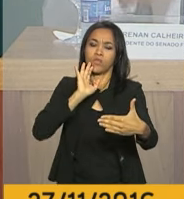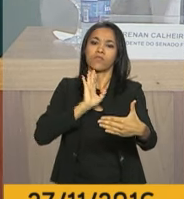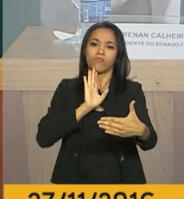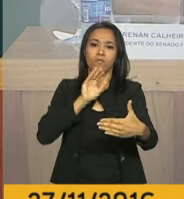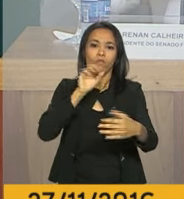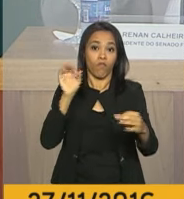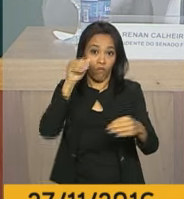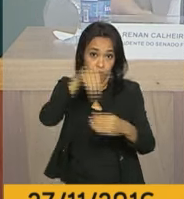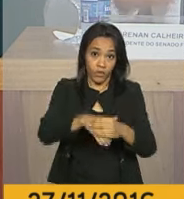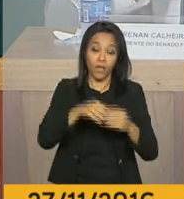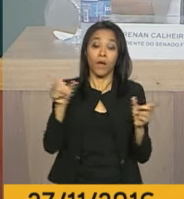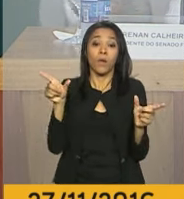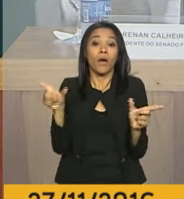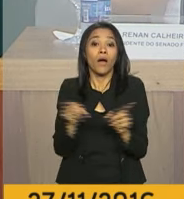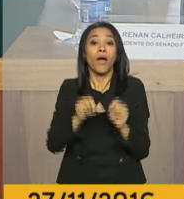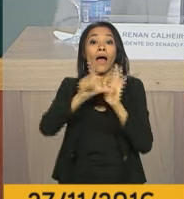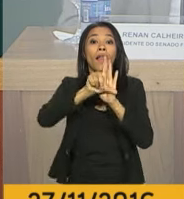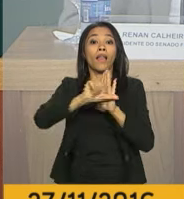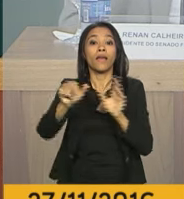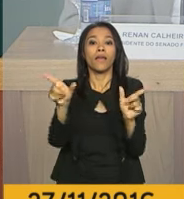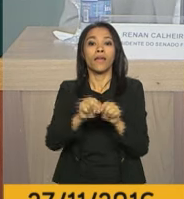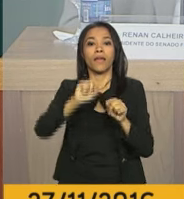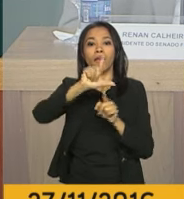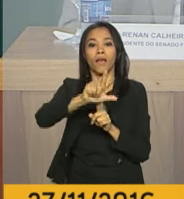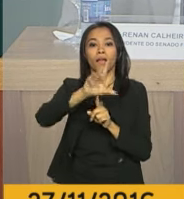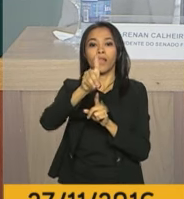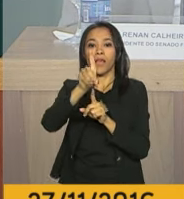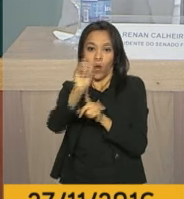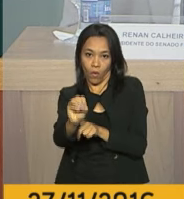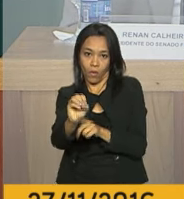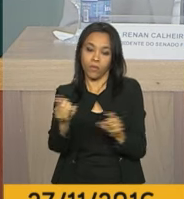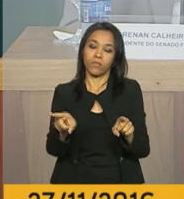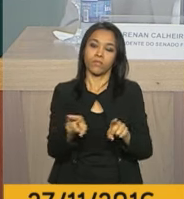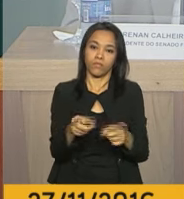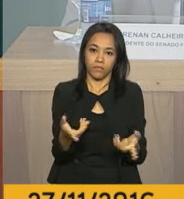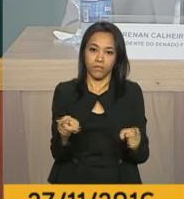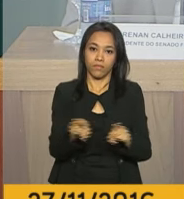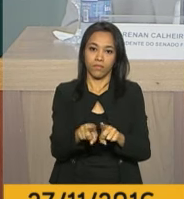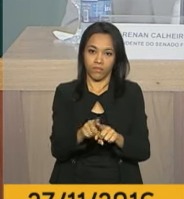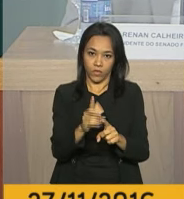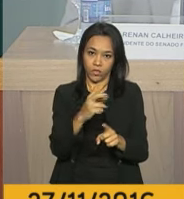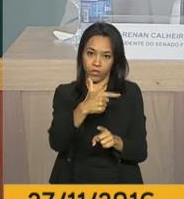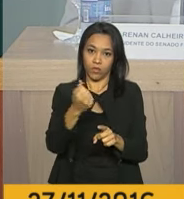da LDO e aprovar a lei orçamentária de 2017.